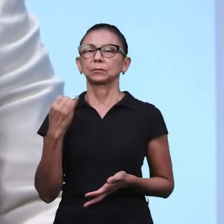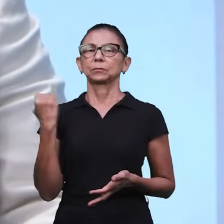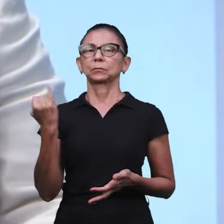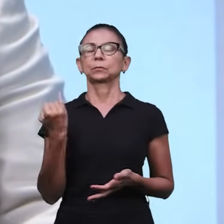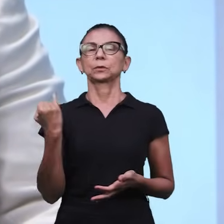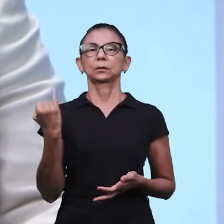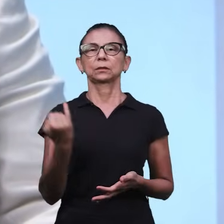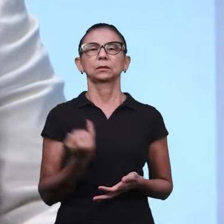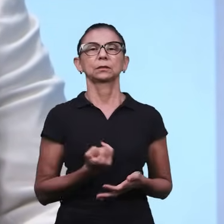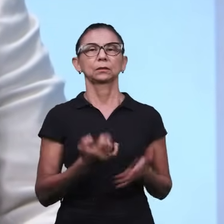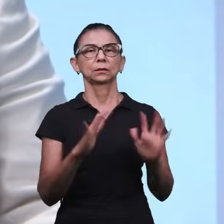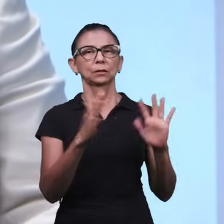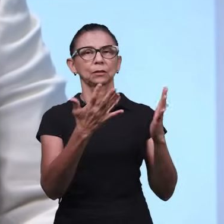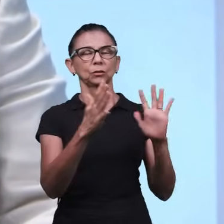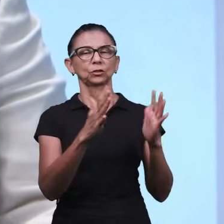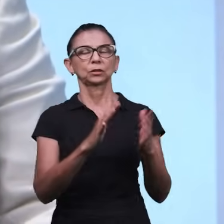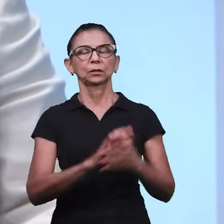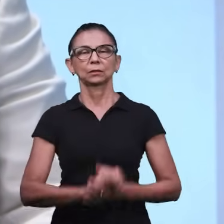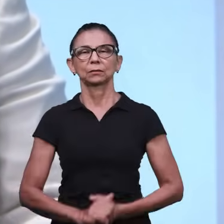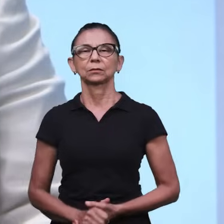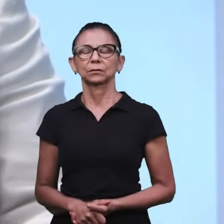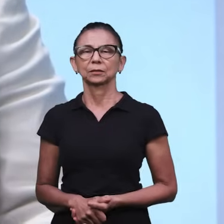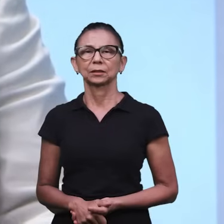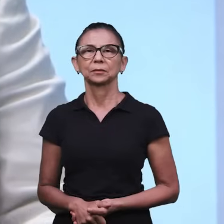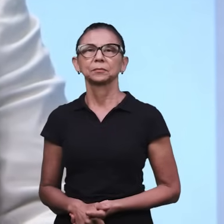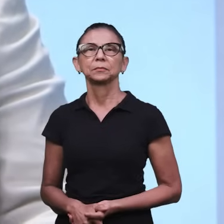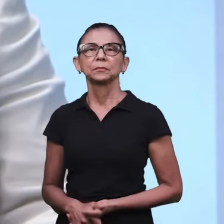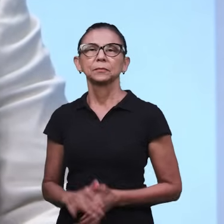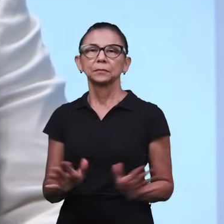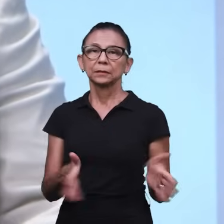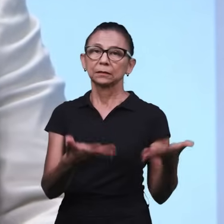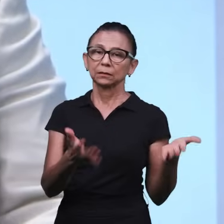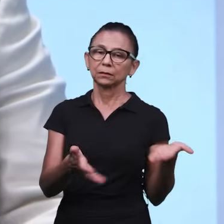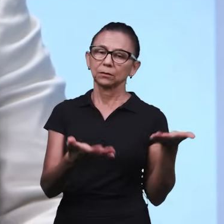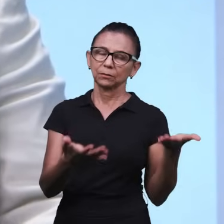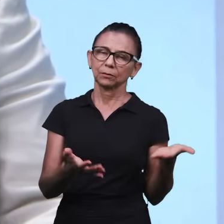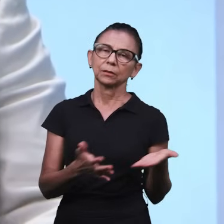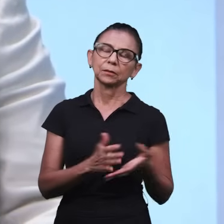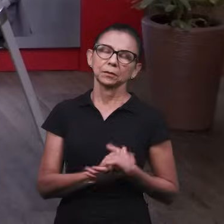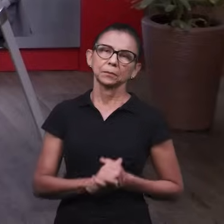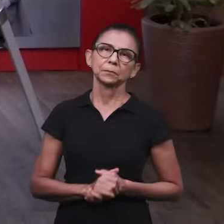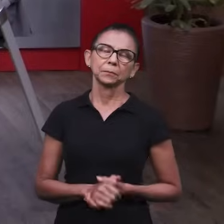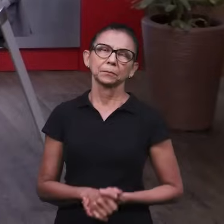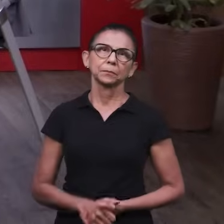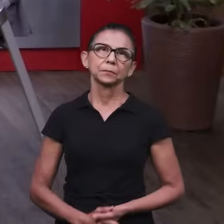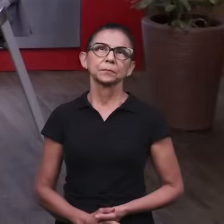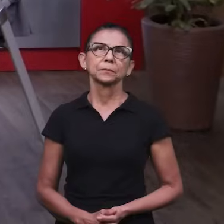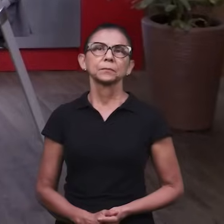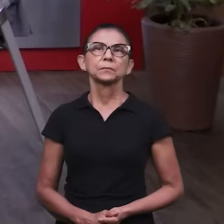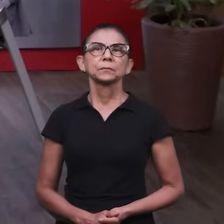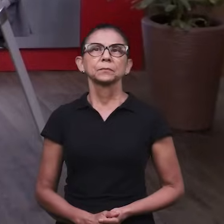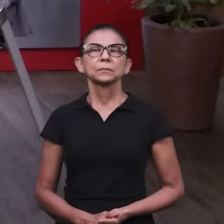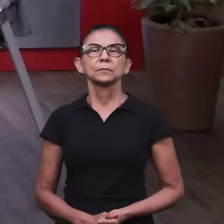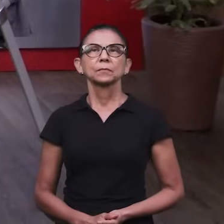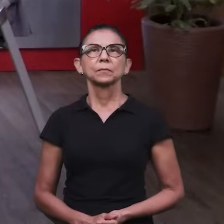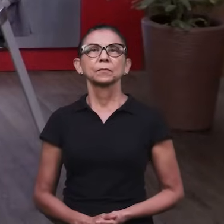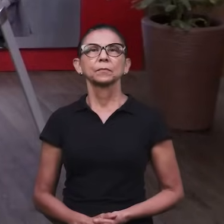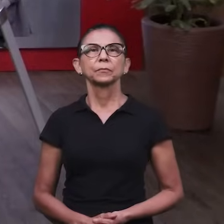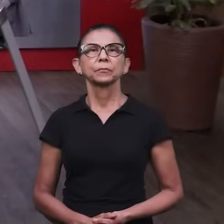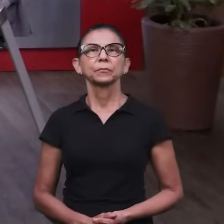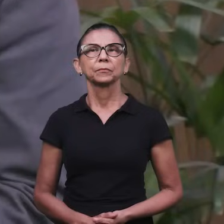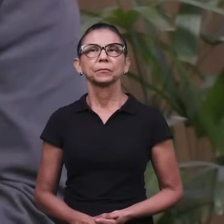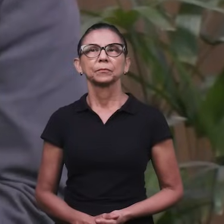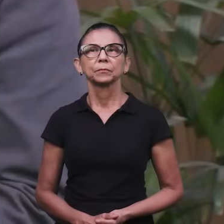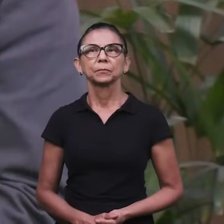muito bom você elogiar, você incentivar aquilo que ele faz bem. Agora, nós falamos,